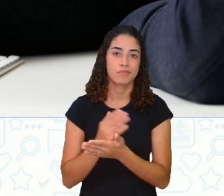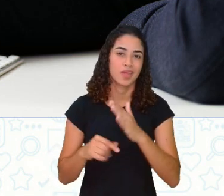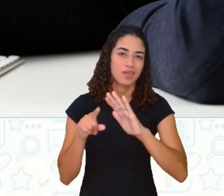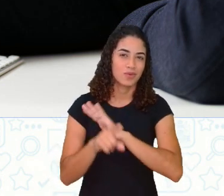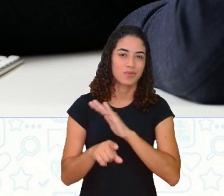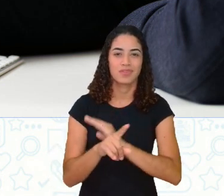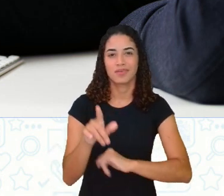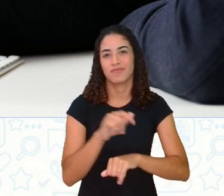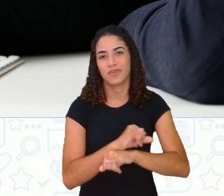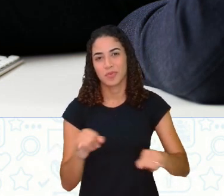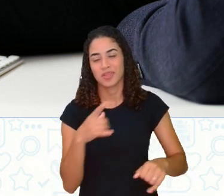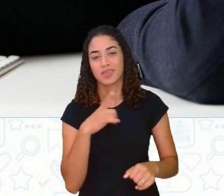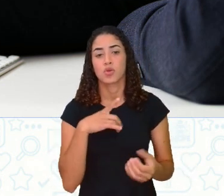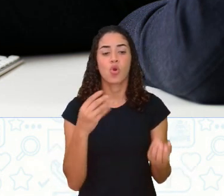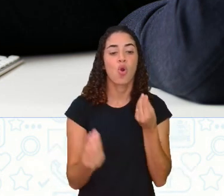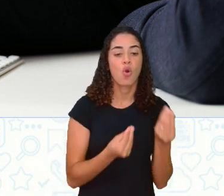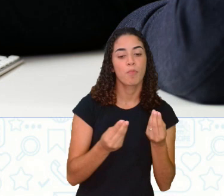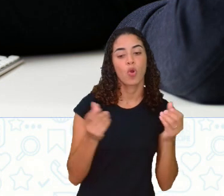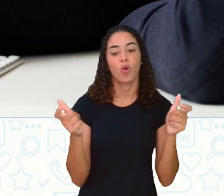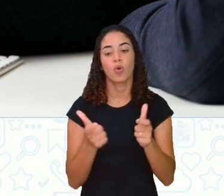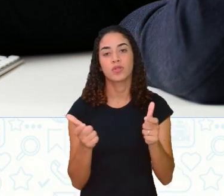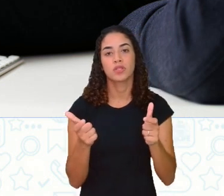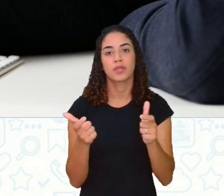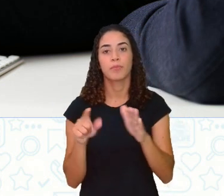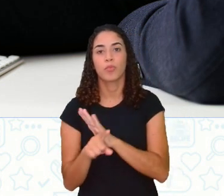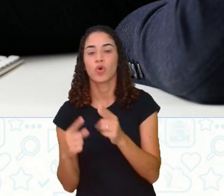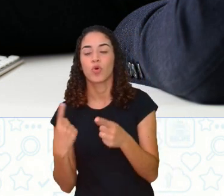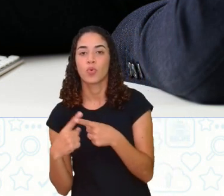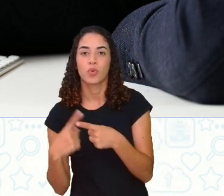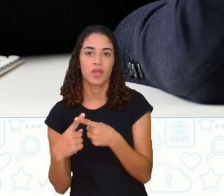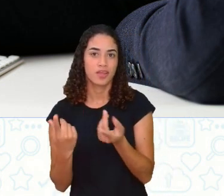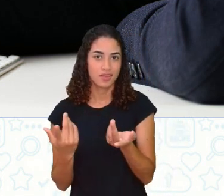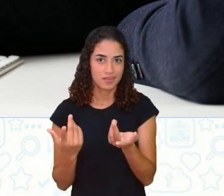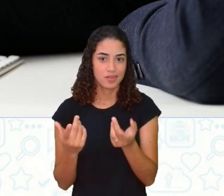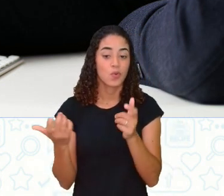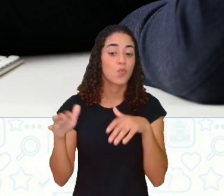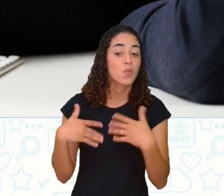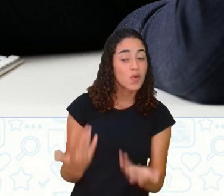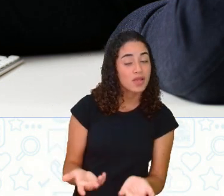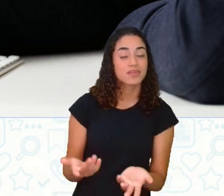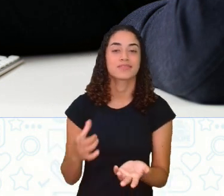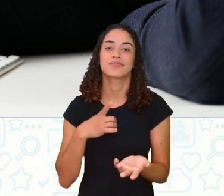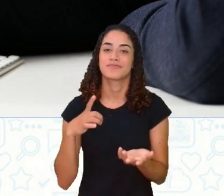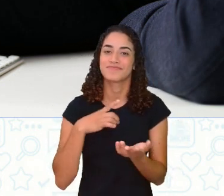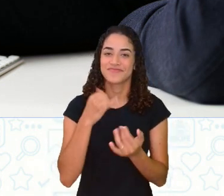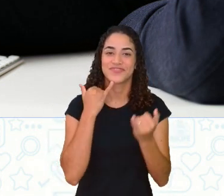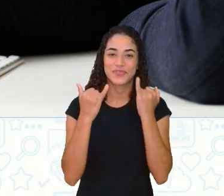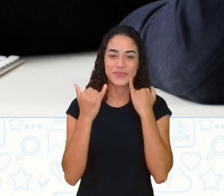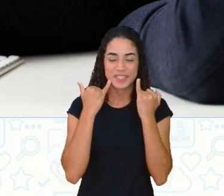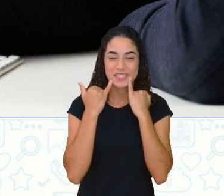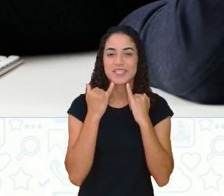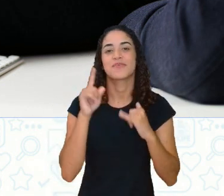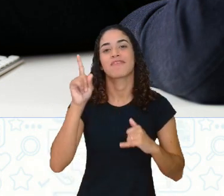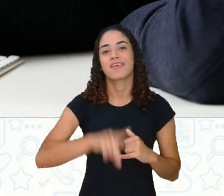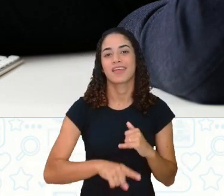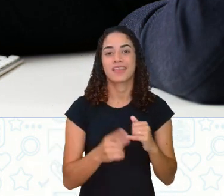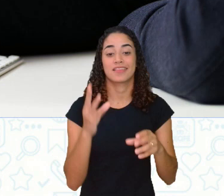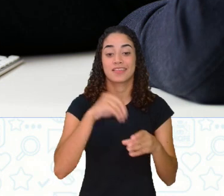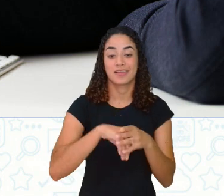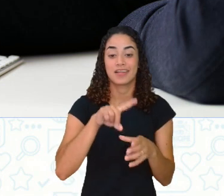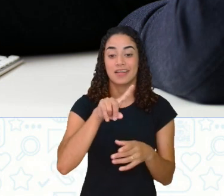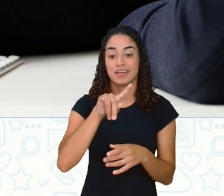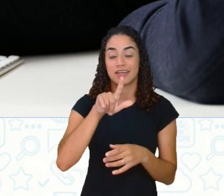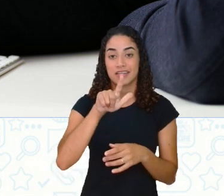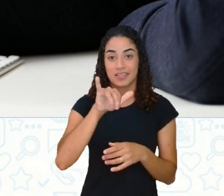notícia se faz: o como, o onde, o porquê, o quando. Então, muitas dessas informações vêm no lead, que é